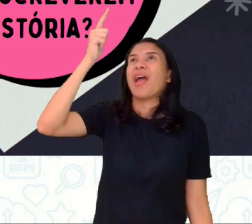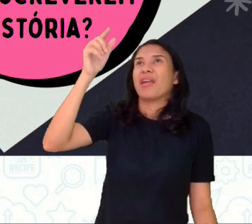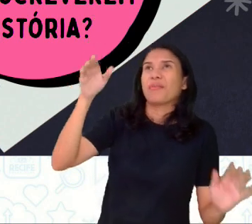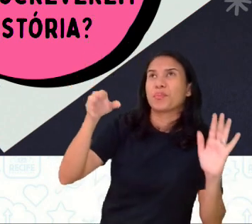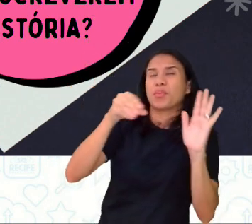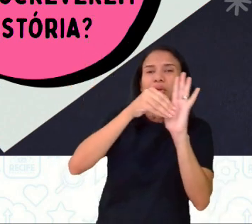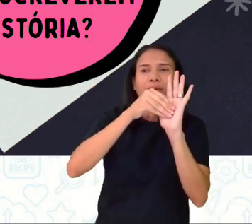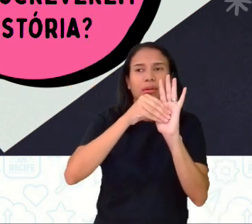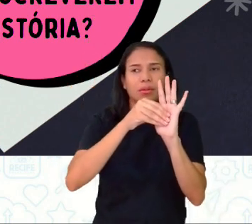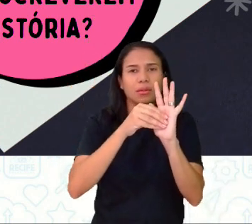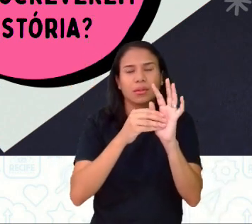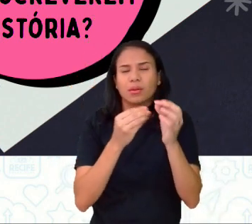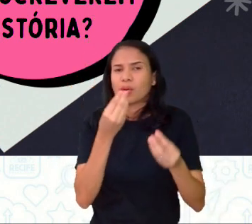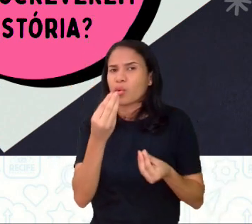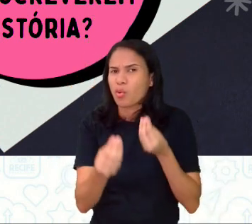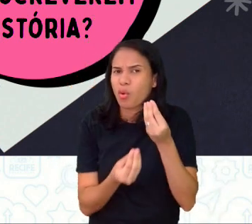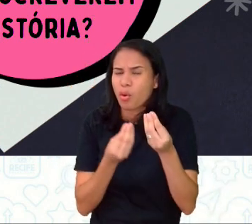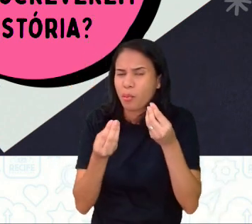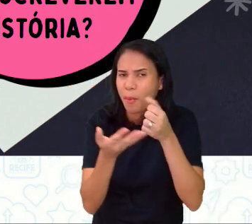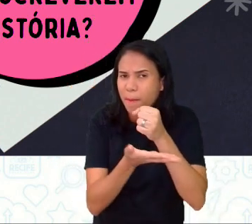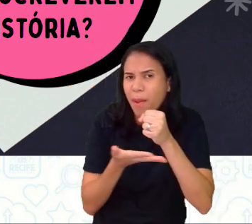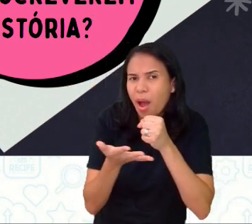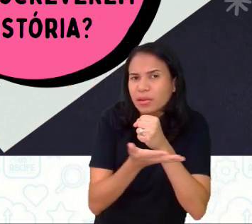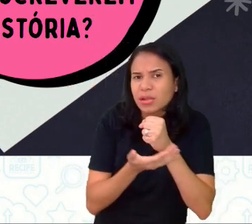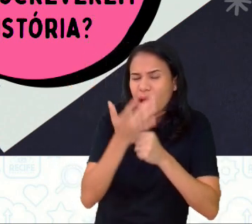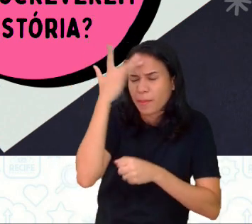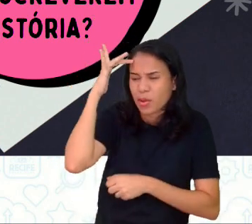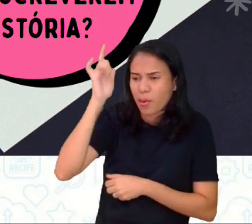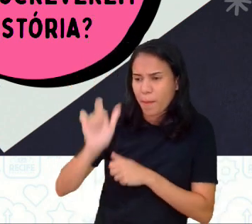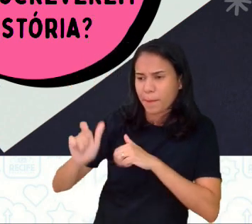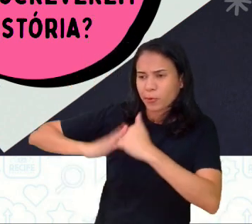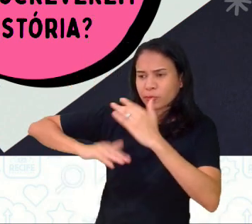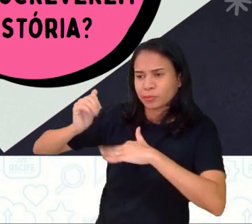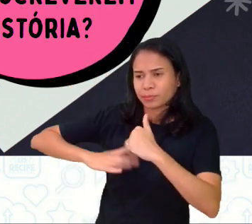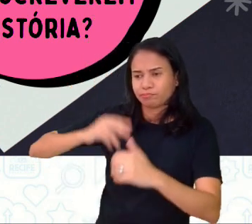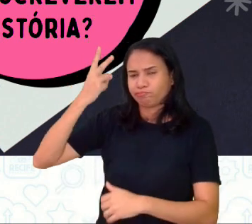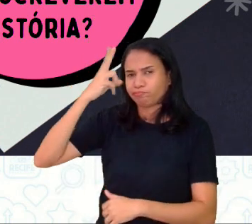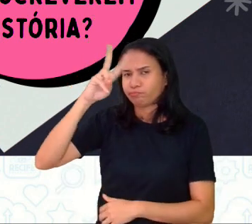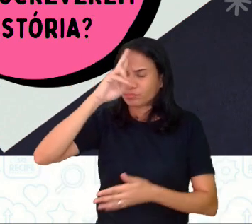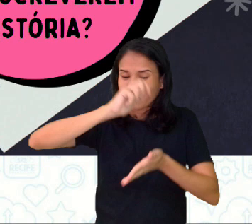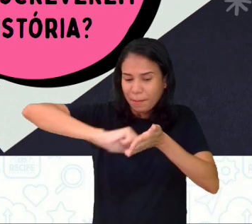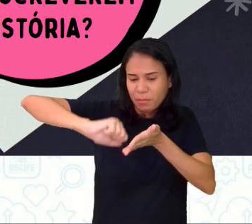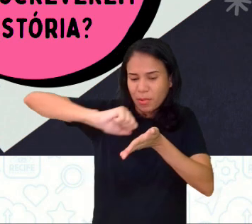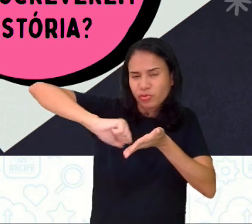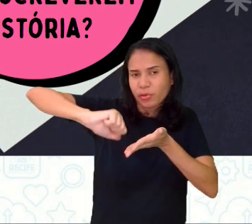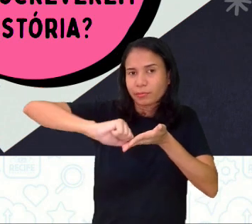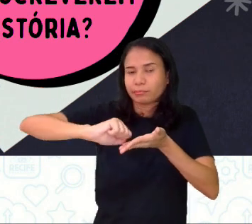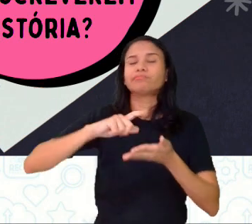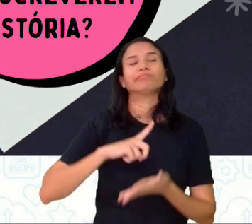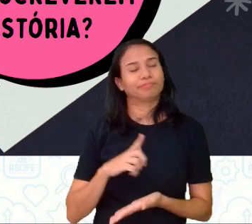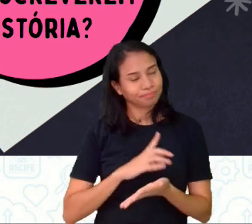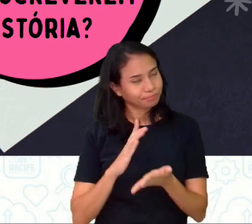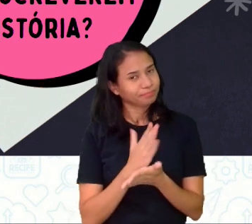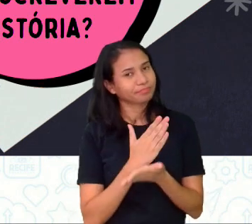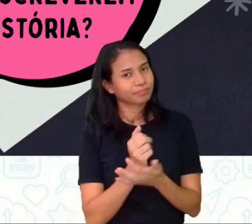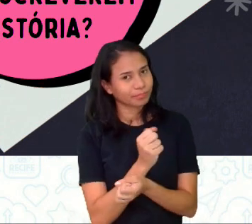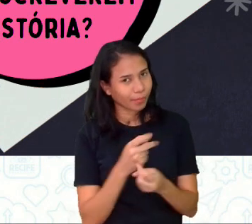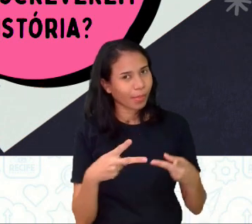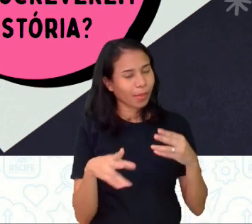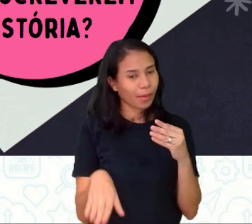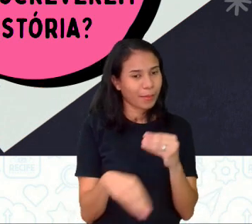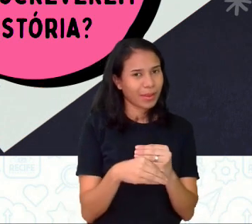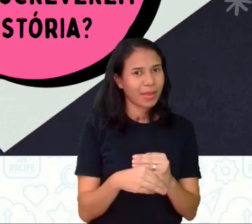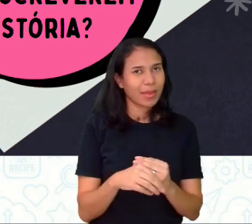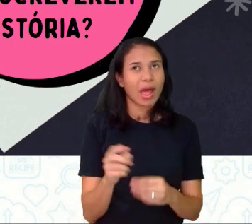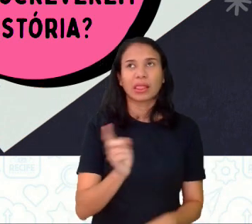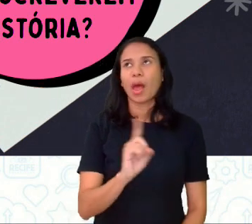Em que se baseiam historiadores para escrever a história? E aí? tem algumas coisas que eles vão se basear, porque não é